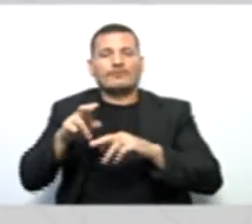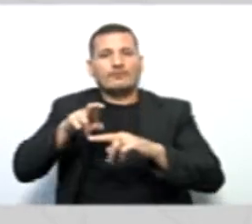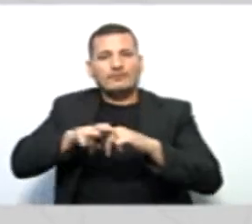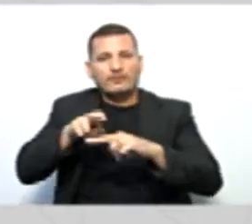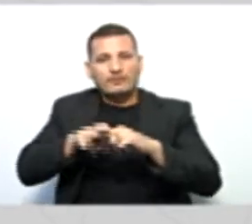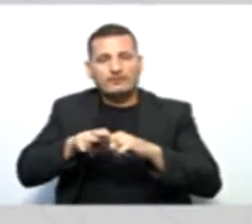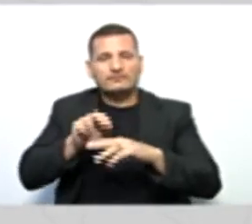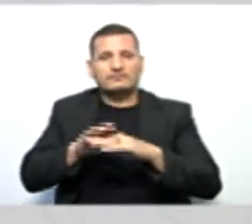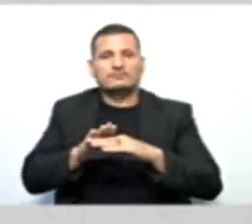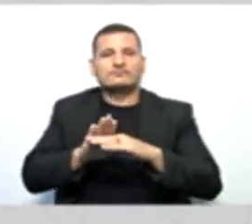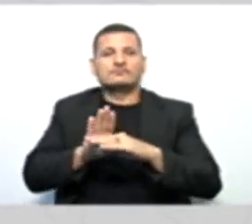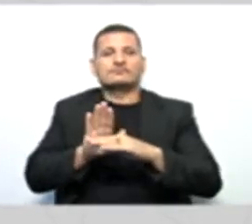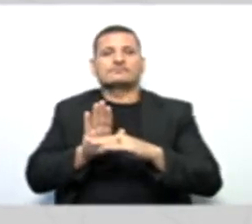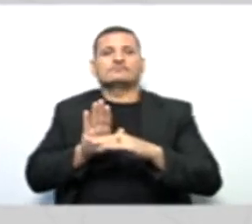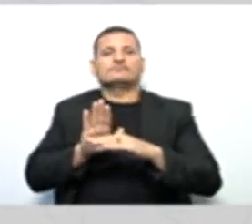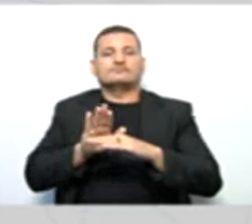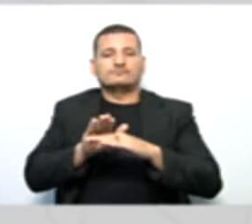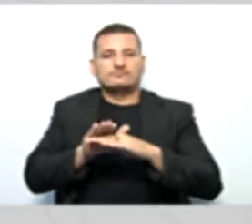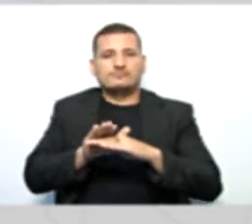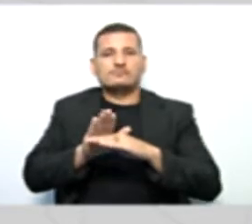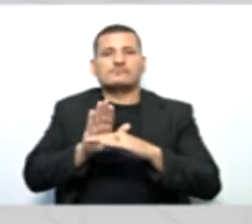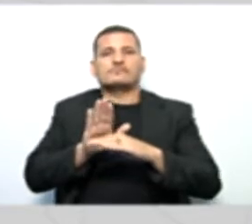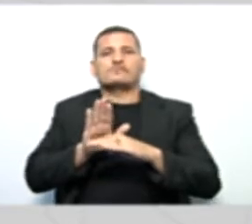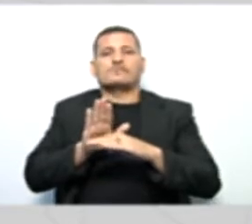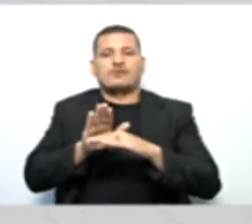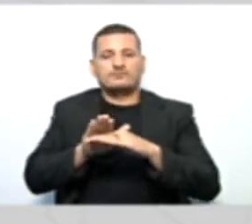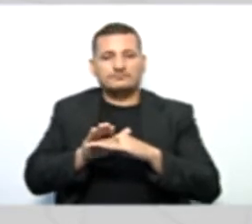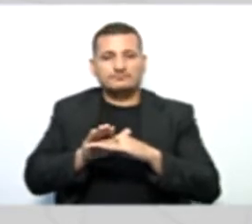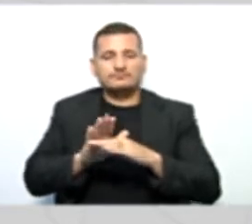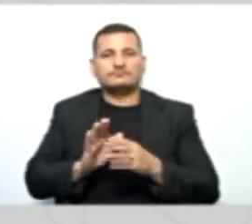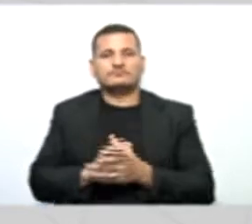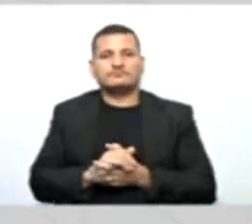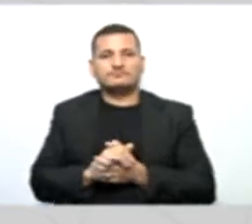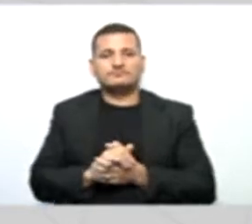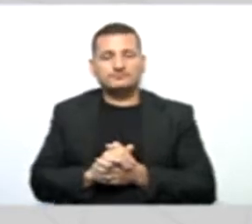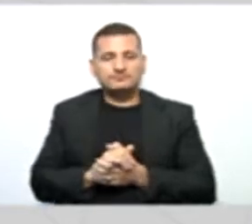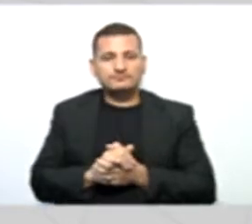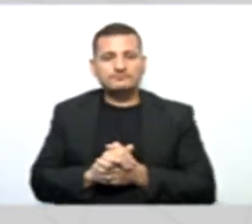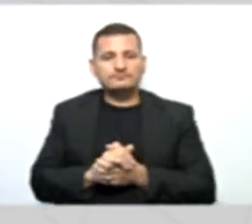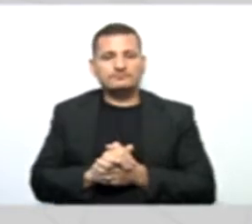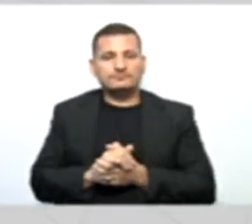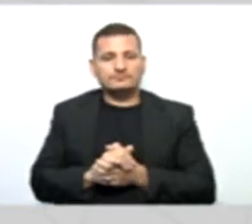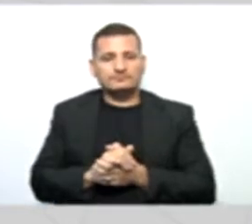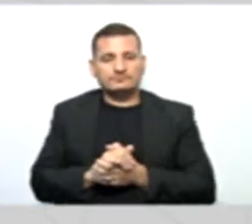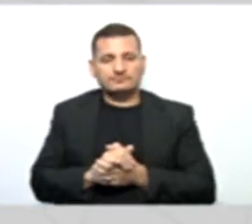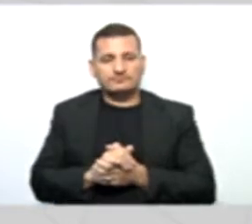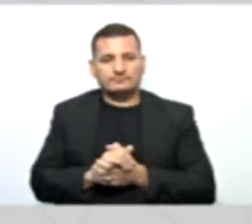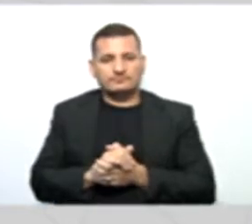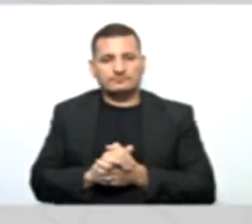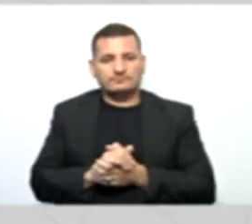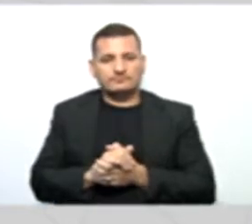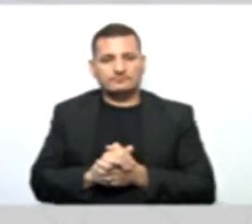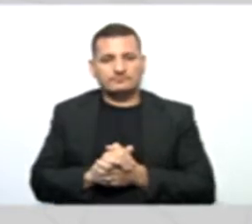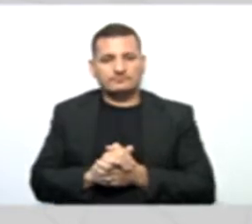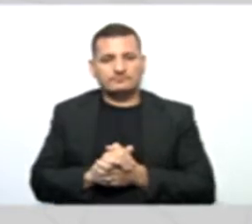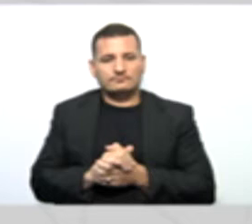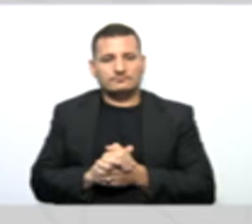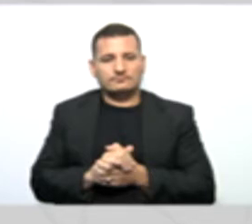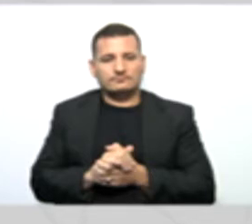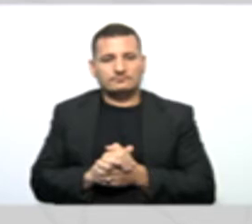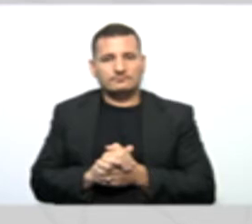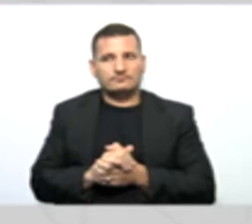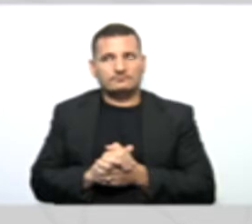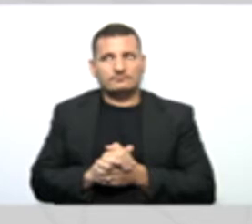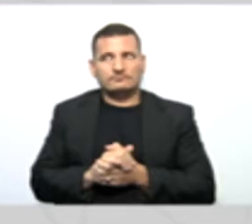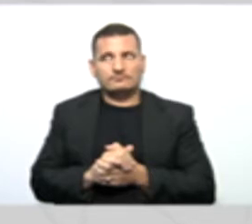ok? Então, vamos escrever rapidamente aqui os atributos que essa cadeira poderia ter. Ela poderia ter